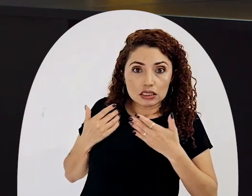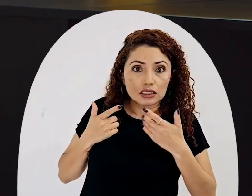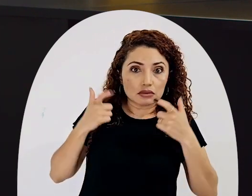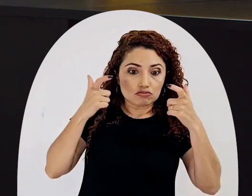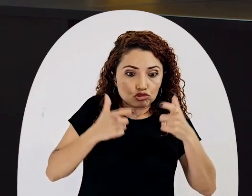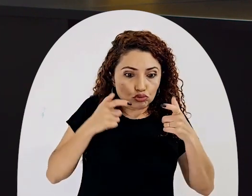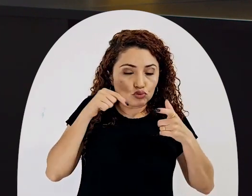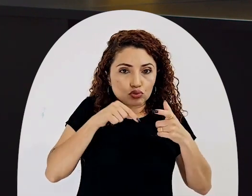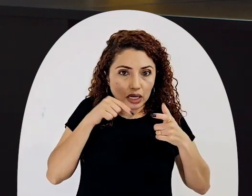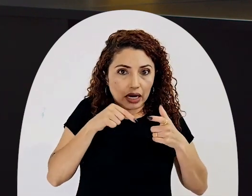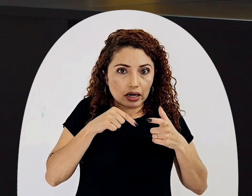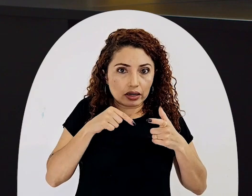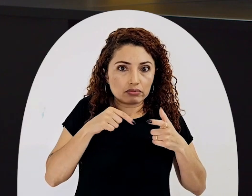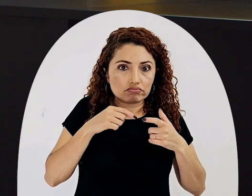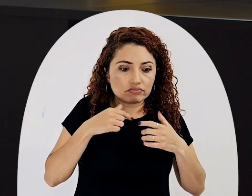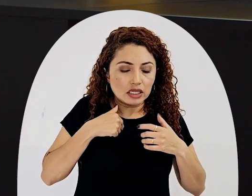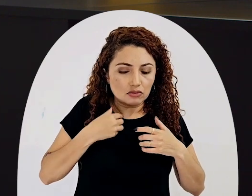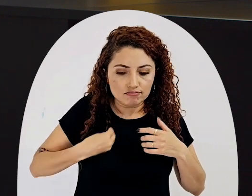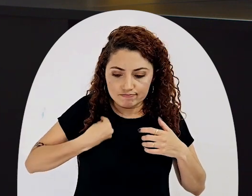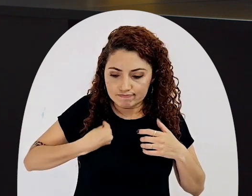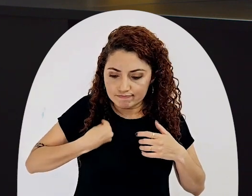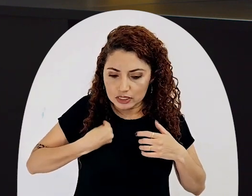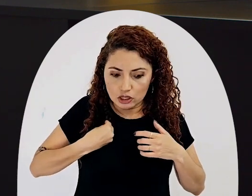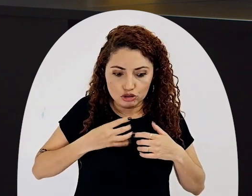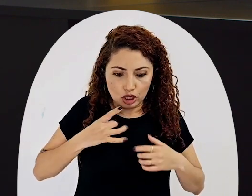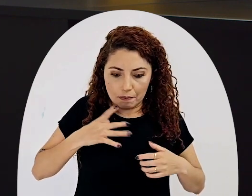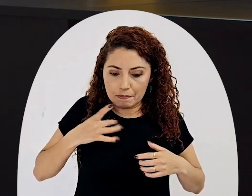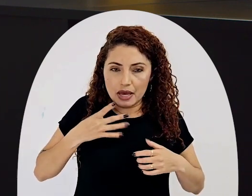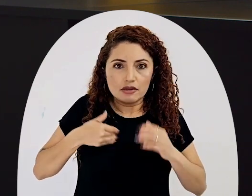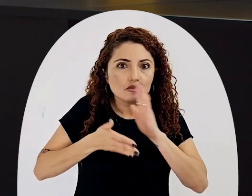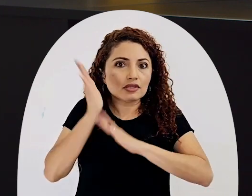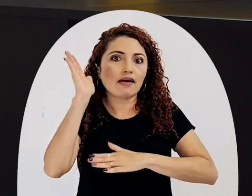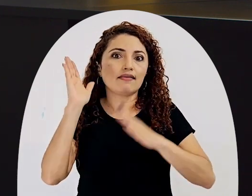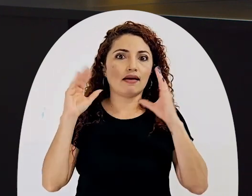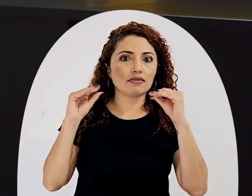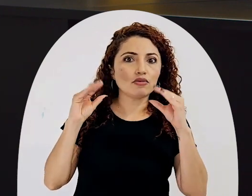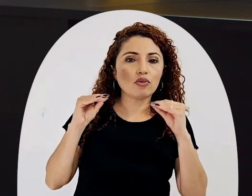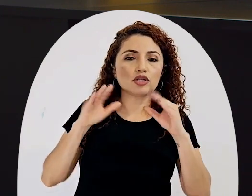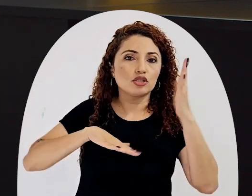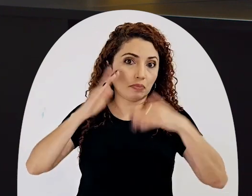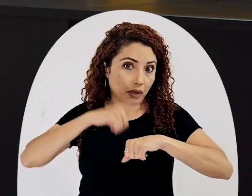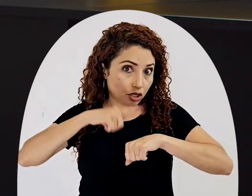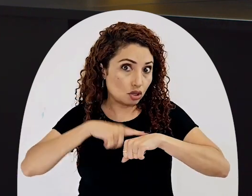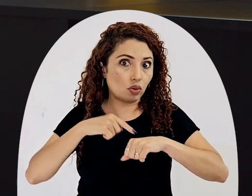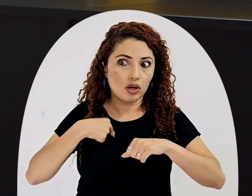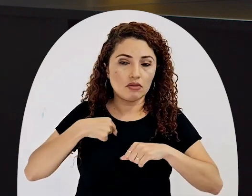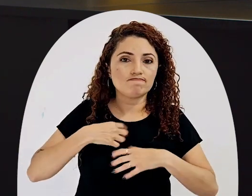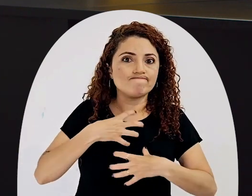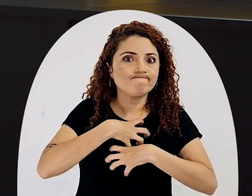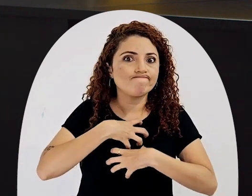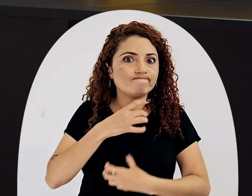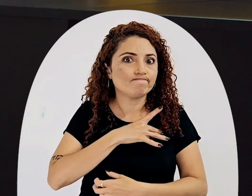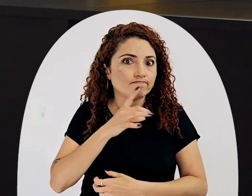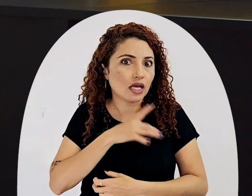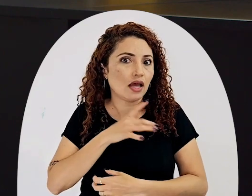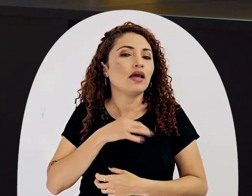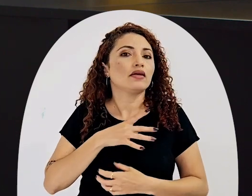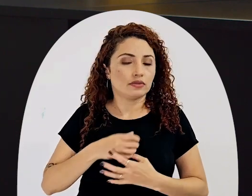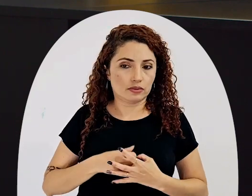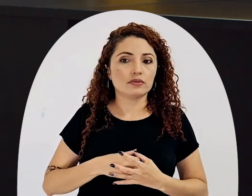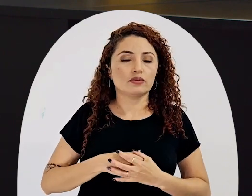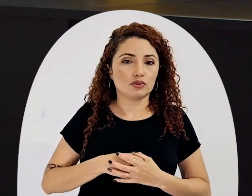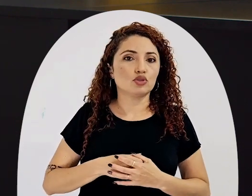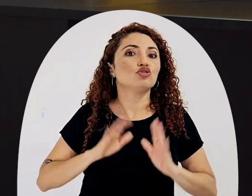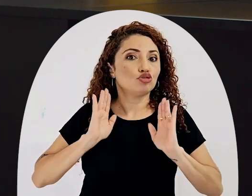de sair à noite, dependendo do horário, né? Porque eu já sofri